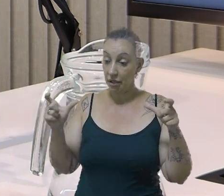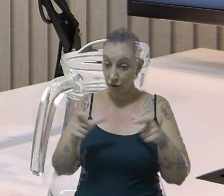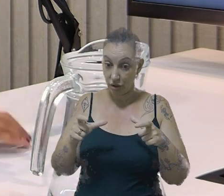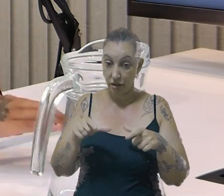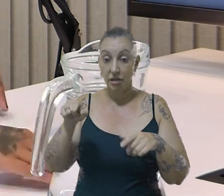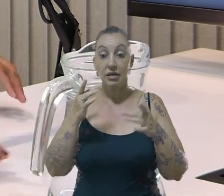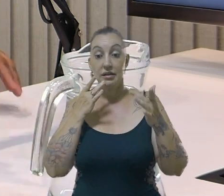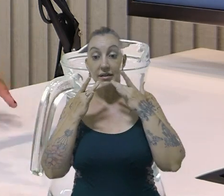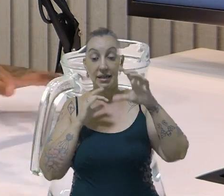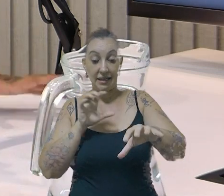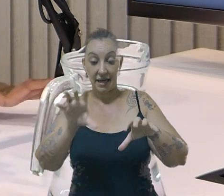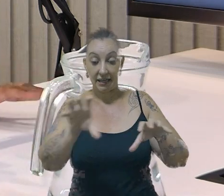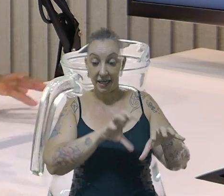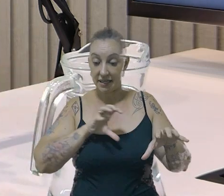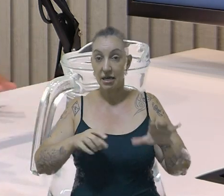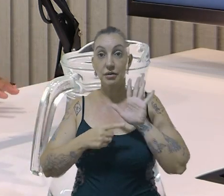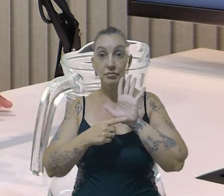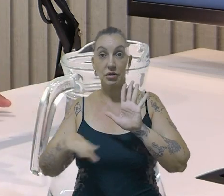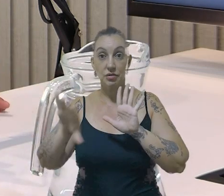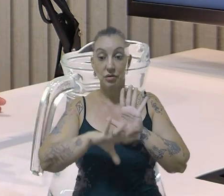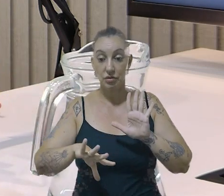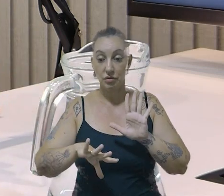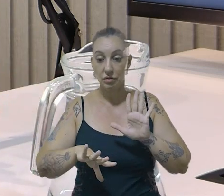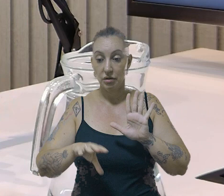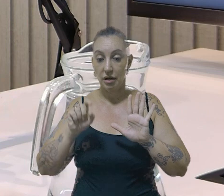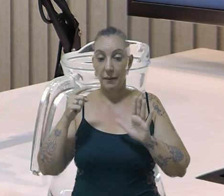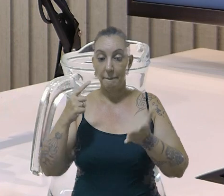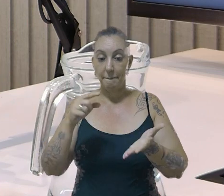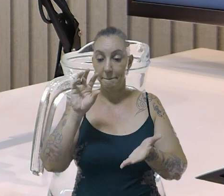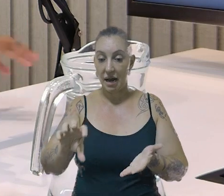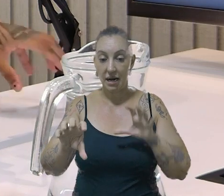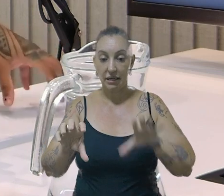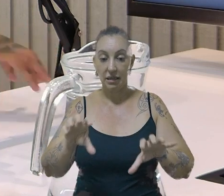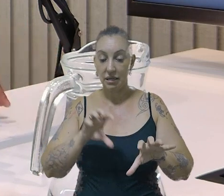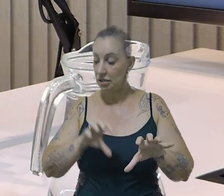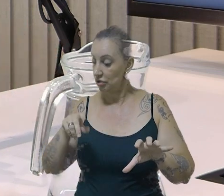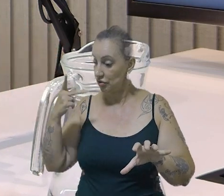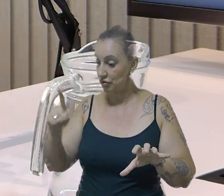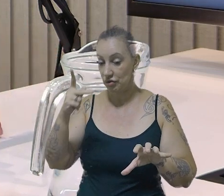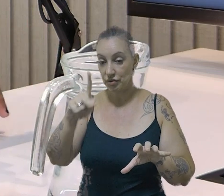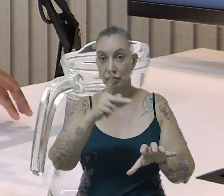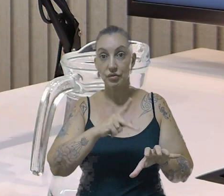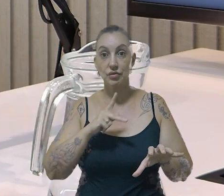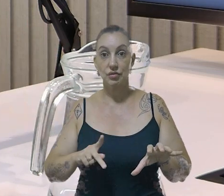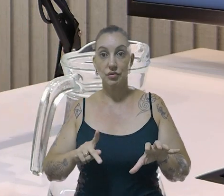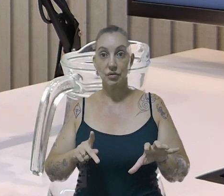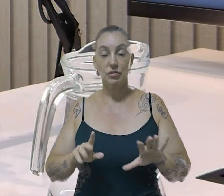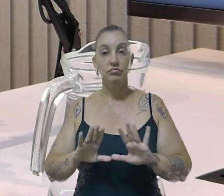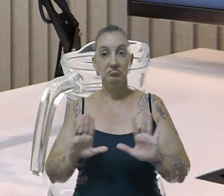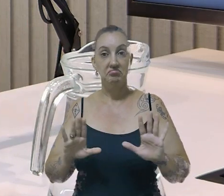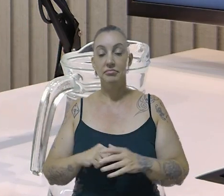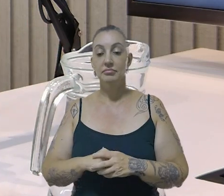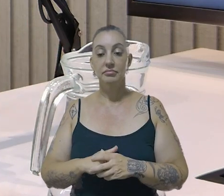teatro é aqui aqui aqui eu apresentei para eles as marcas tipo ah lei aqui é o seu solo aqui é não sei o que lá